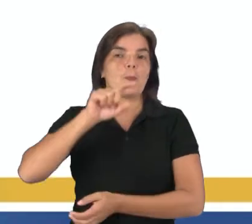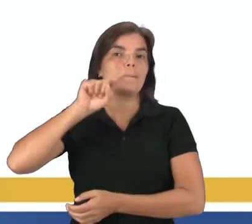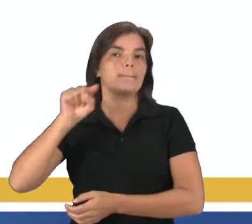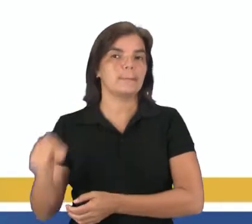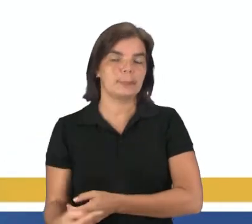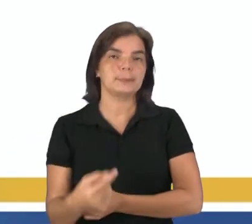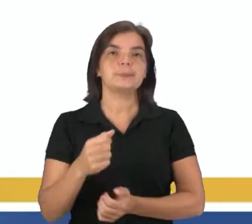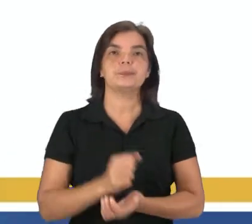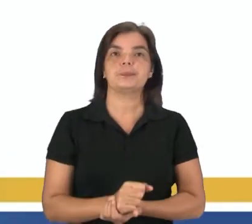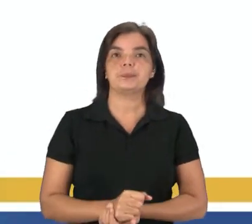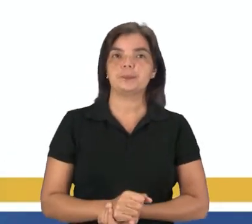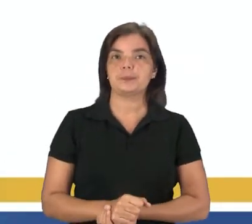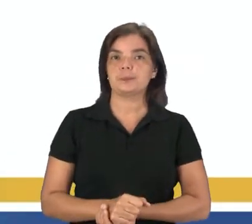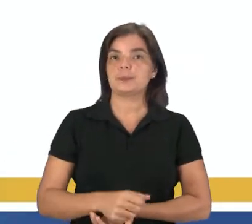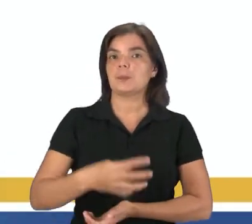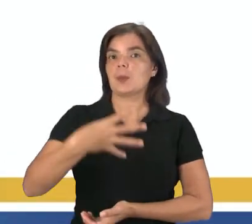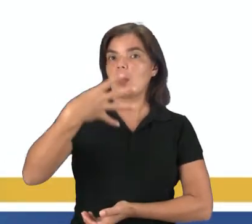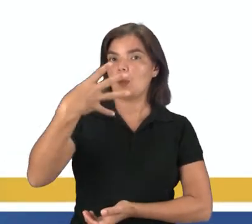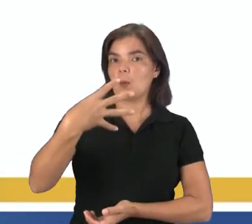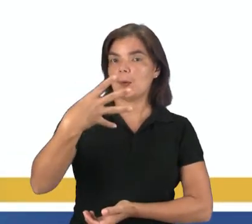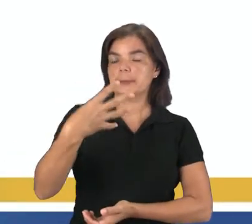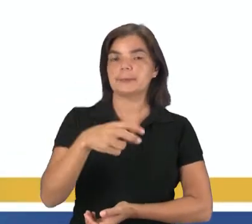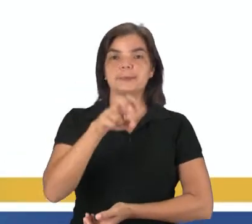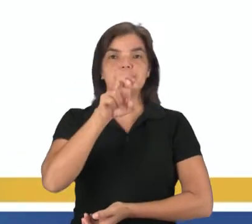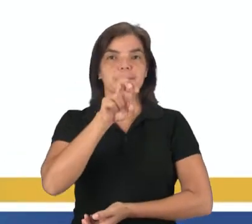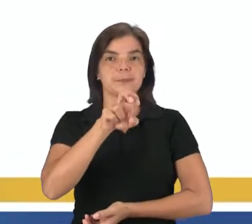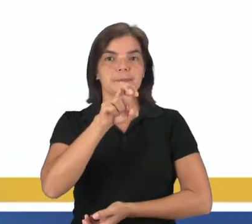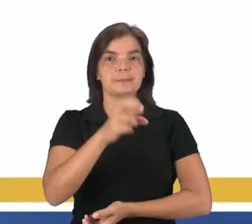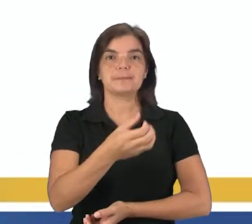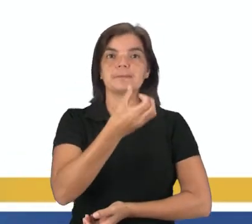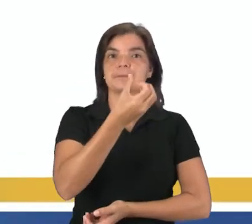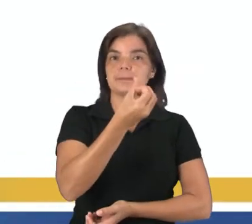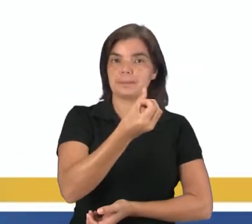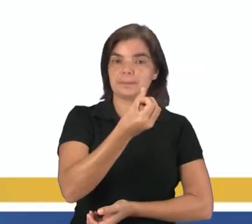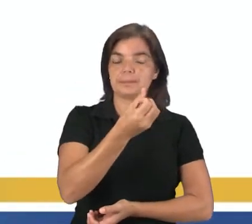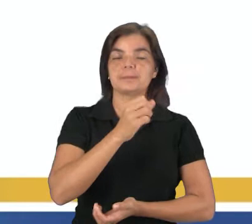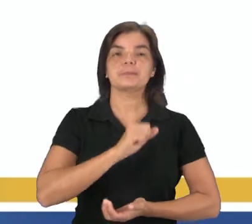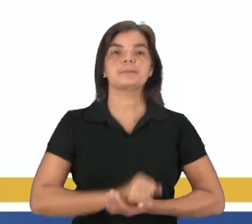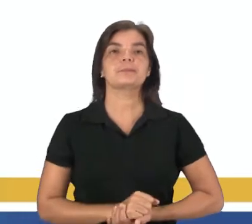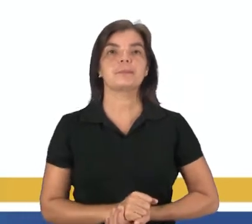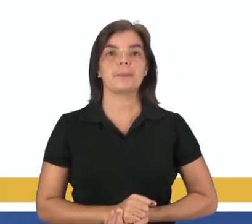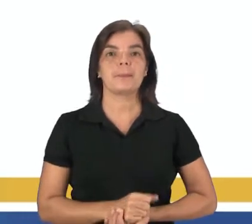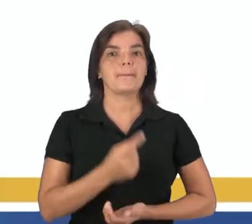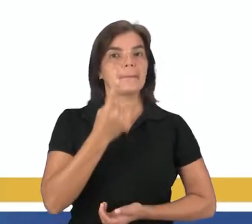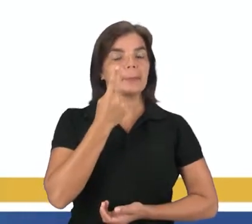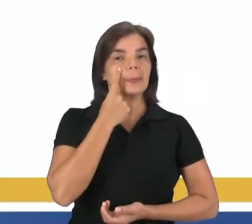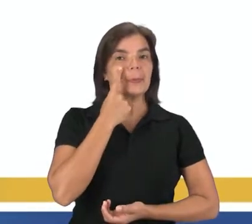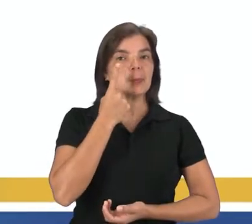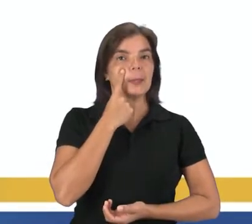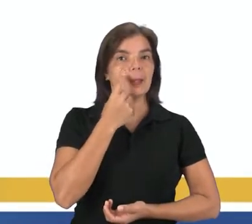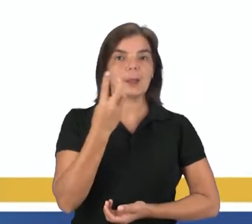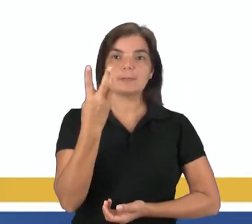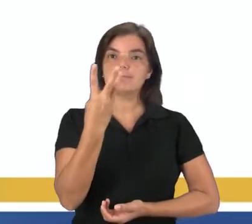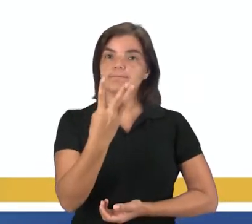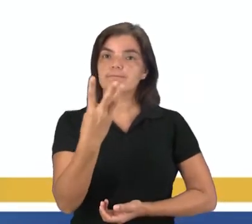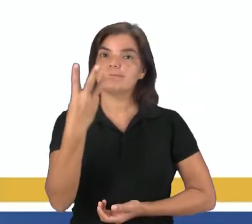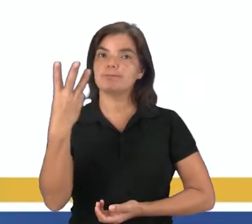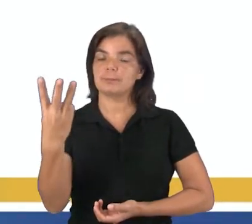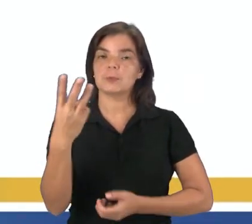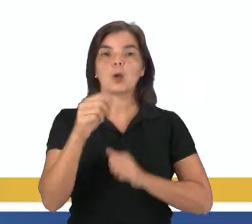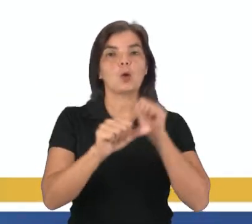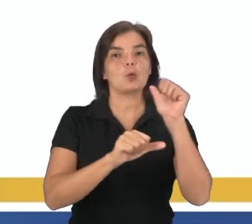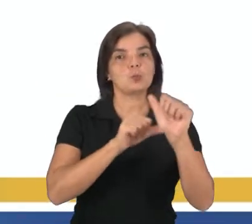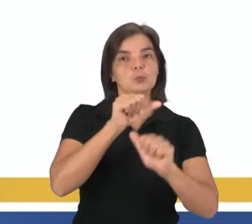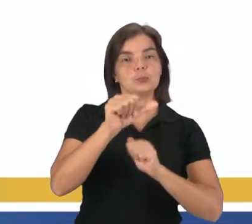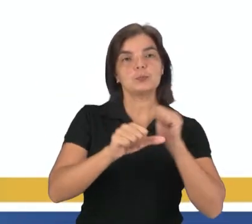dos milhares, nós temos a quarta, a quinta e a sexta ordem. Observe que de 3 em 3 muda-se